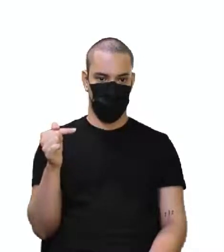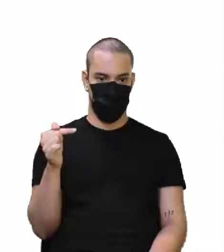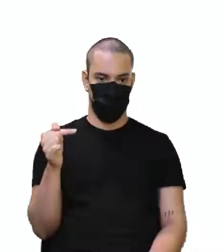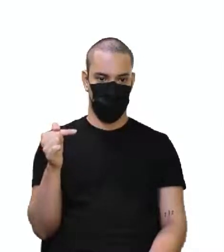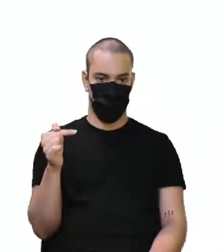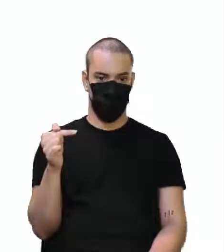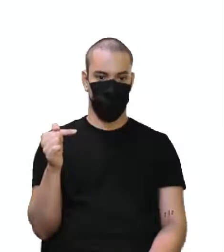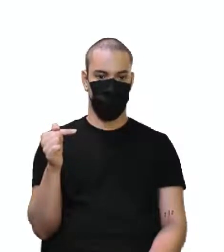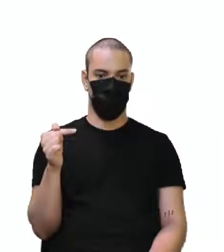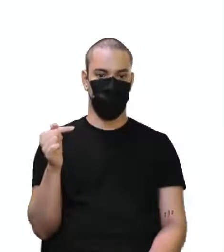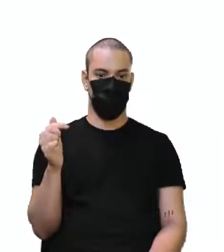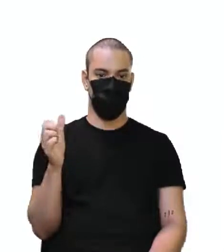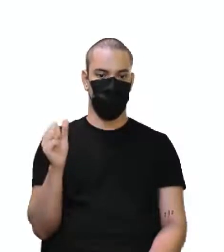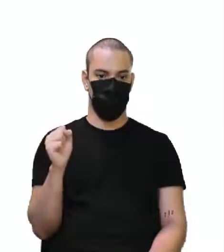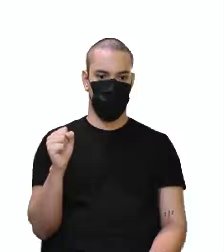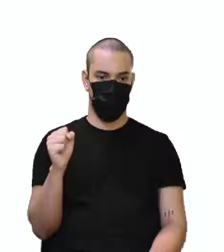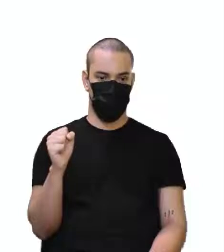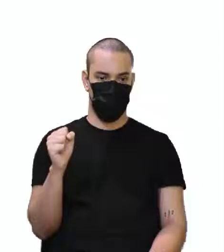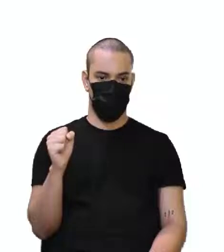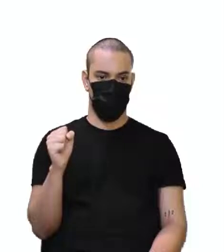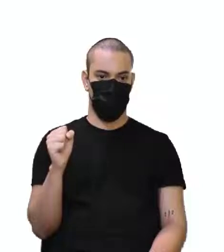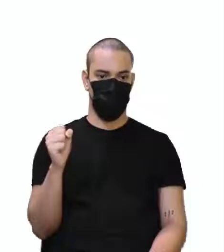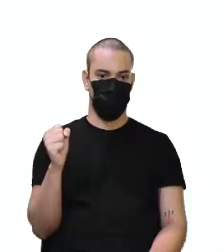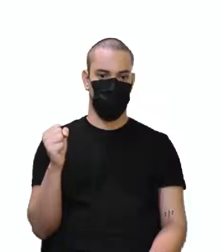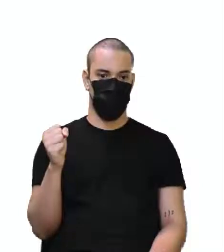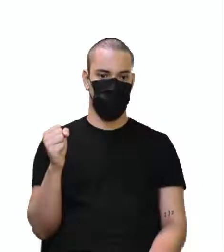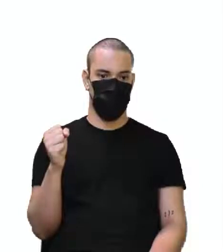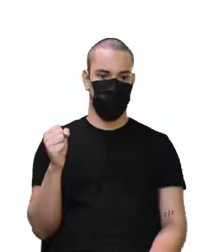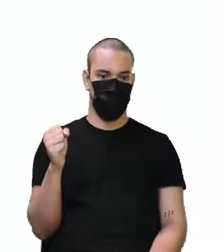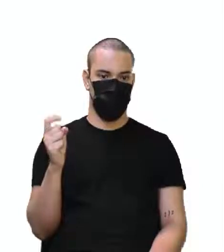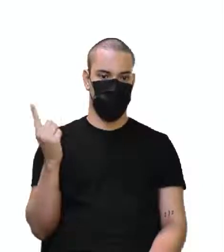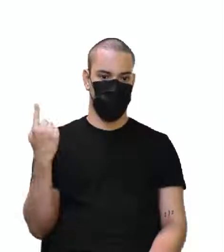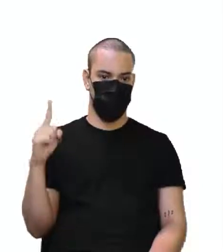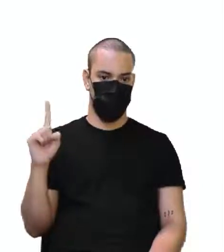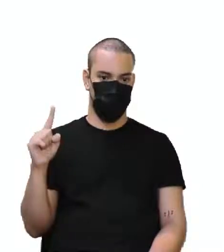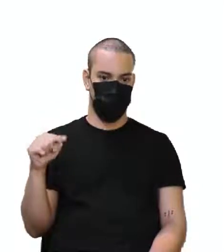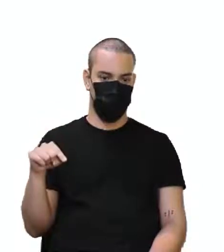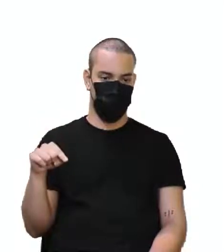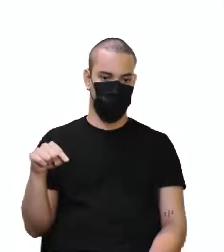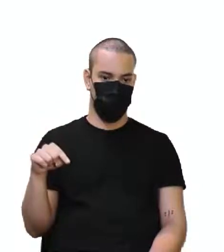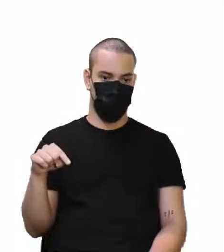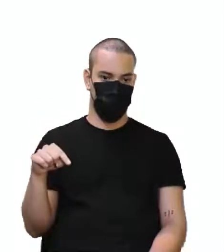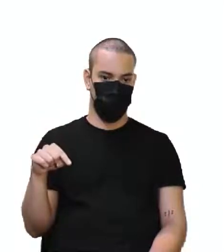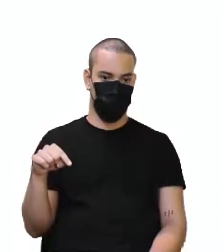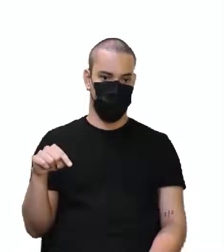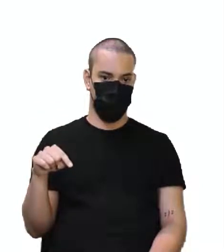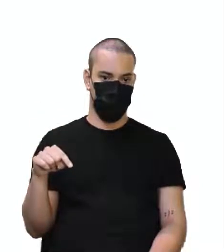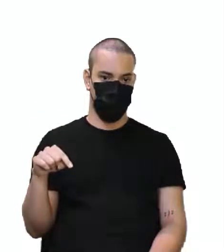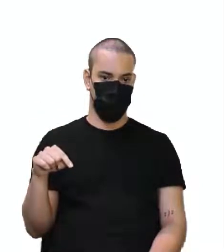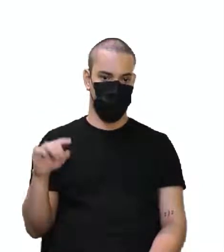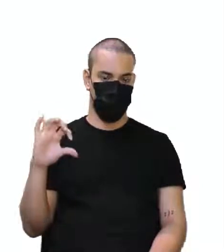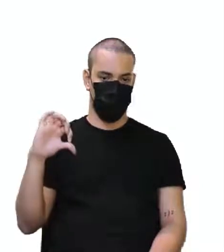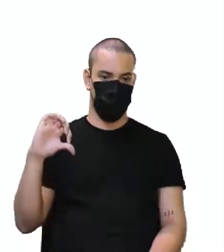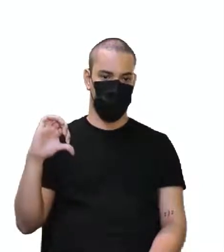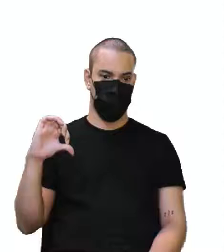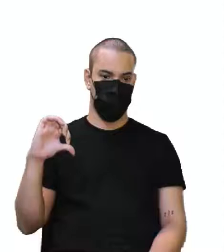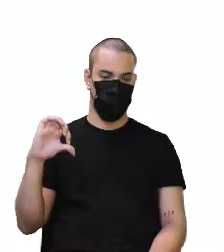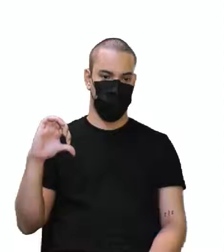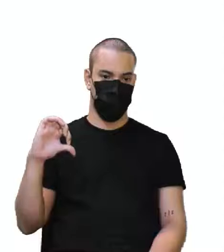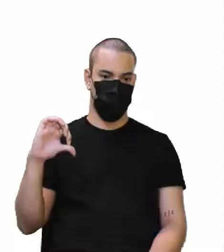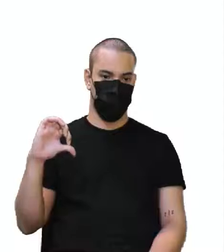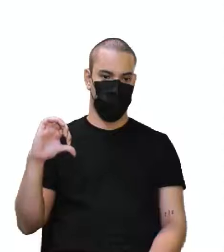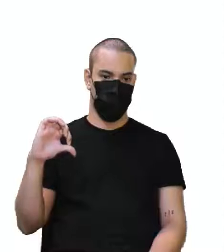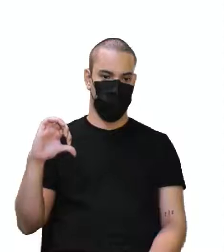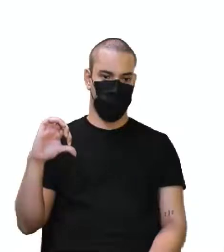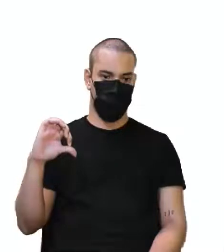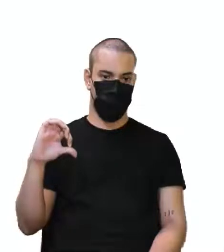7, aqui embaixo, 8 e o último aqui. 9, né? 9.